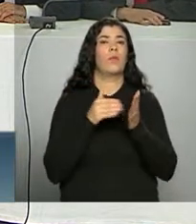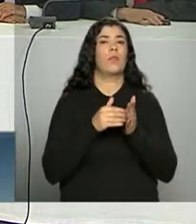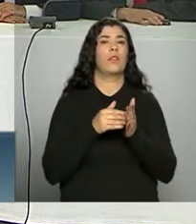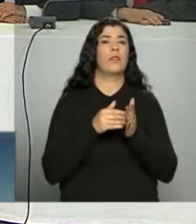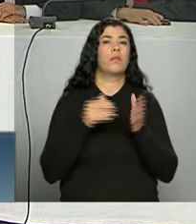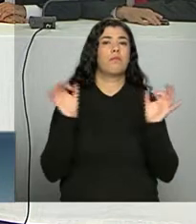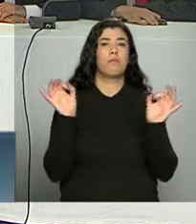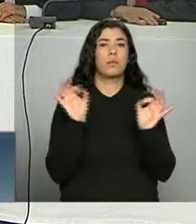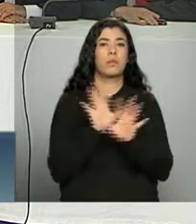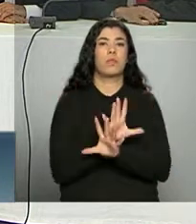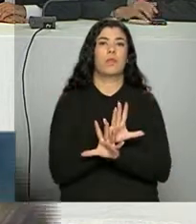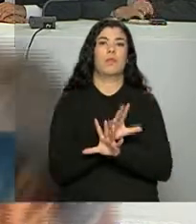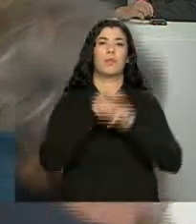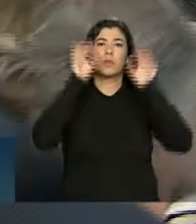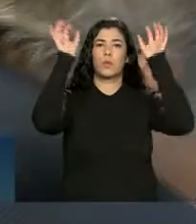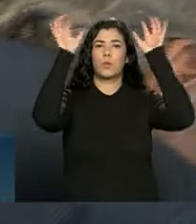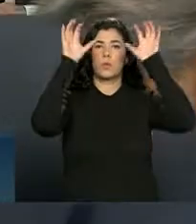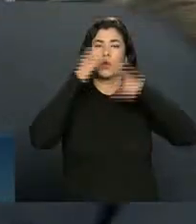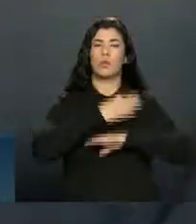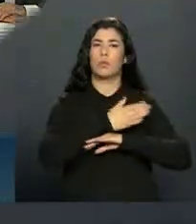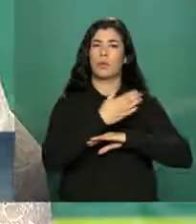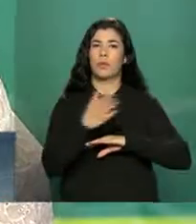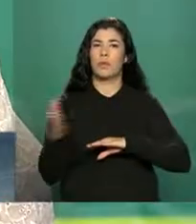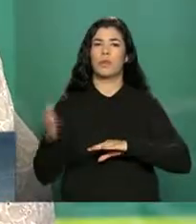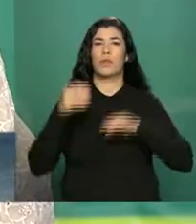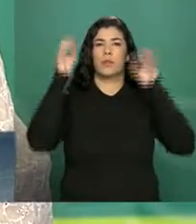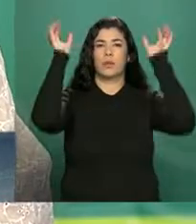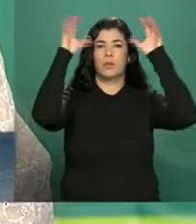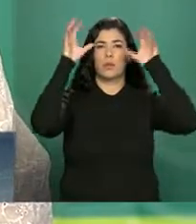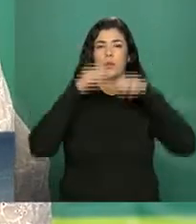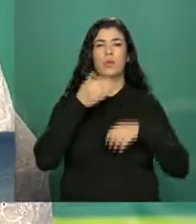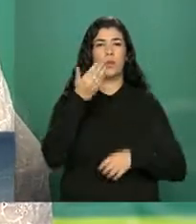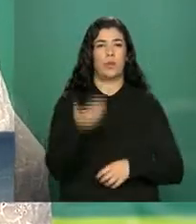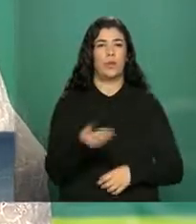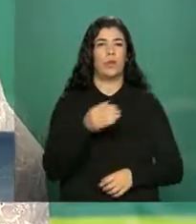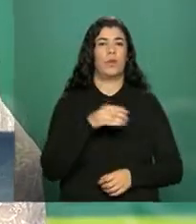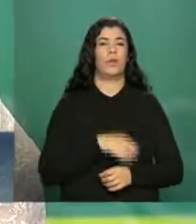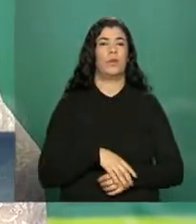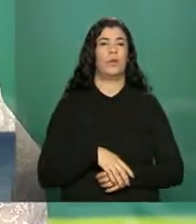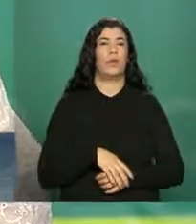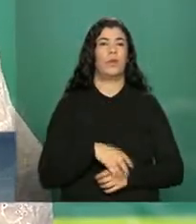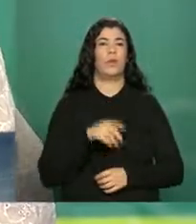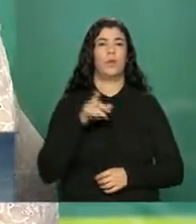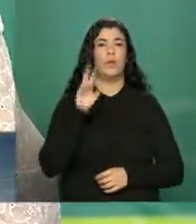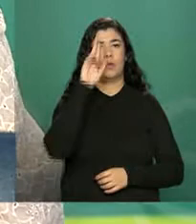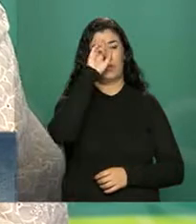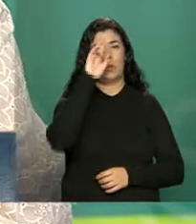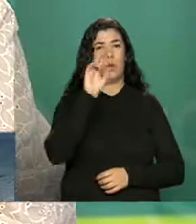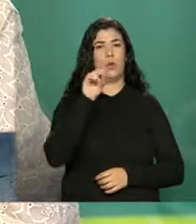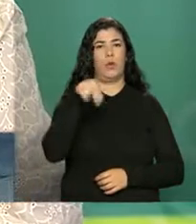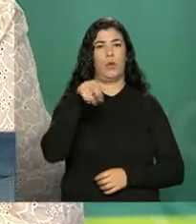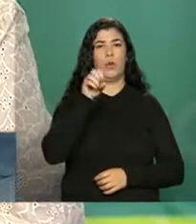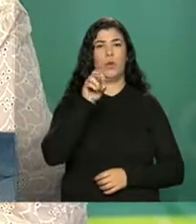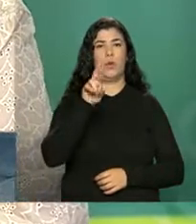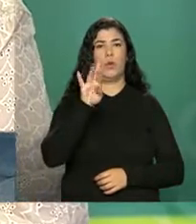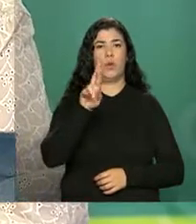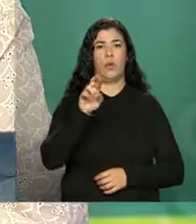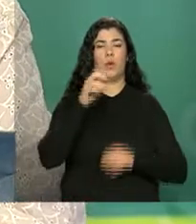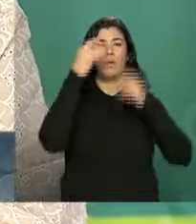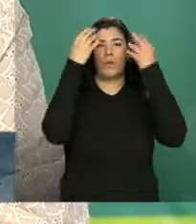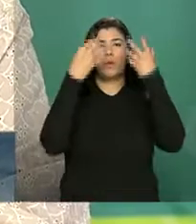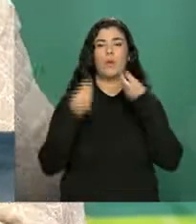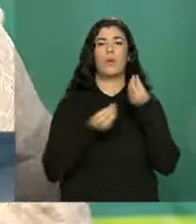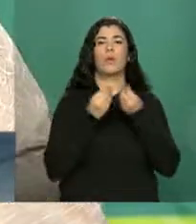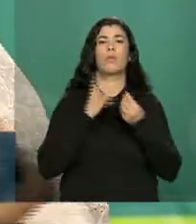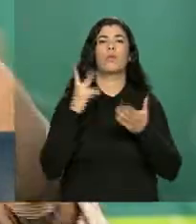do período de chuvas então o doutor Nobre a dar uma breve explicação aqui sobre o cenário de chuvas no